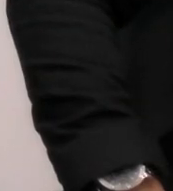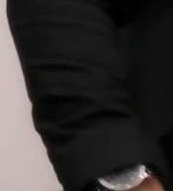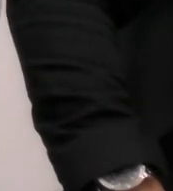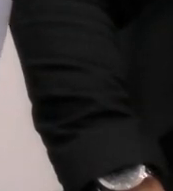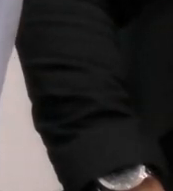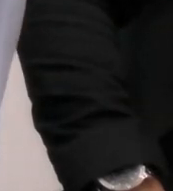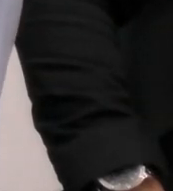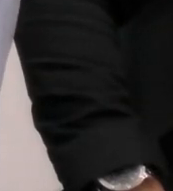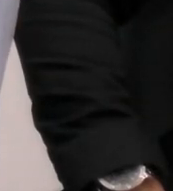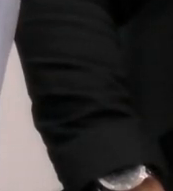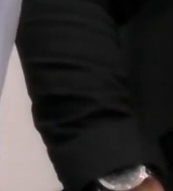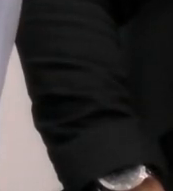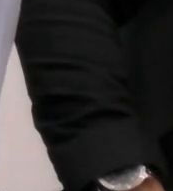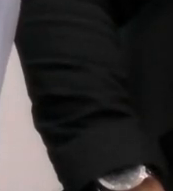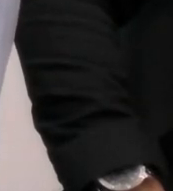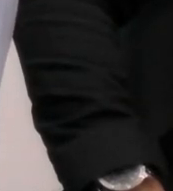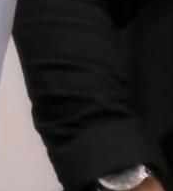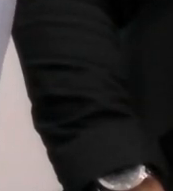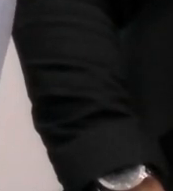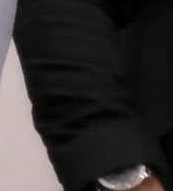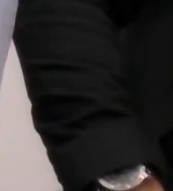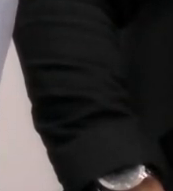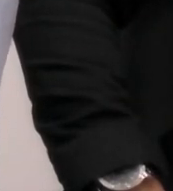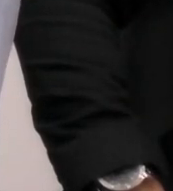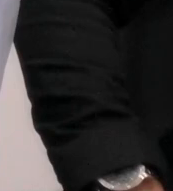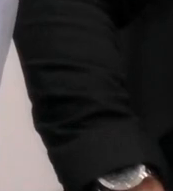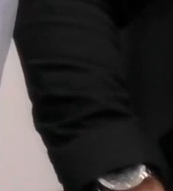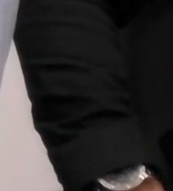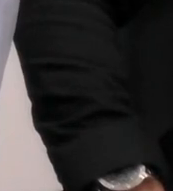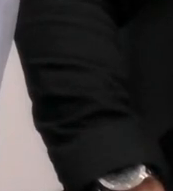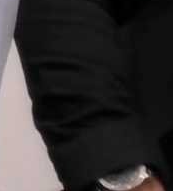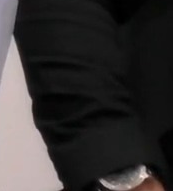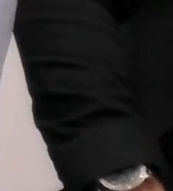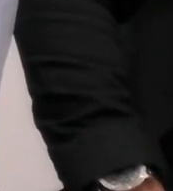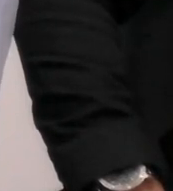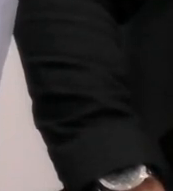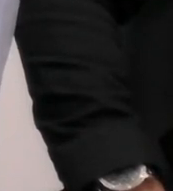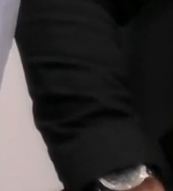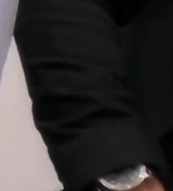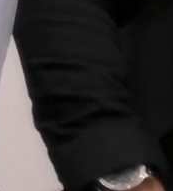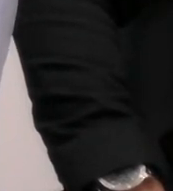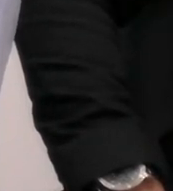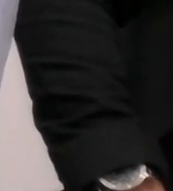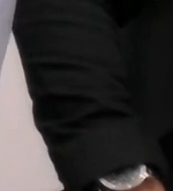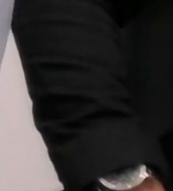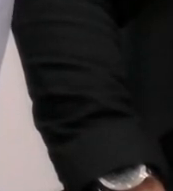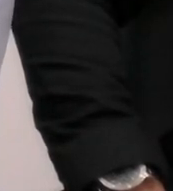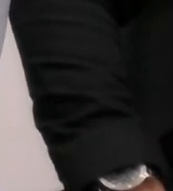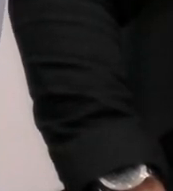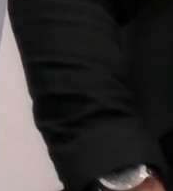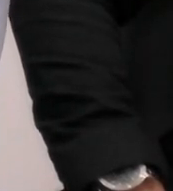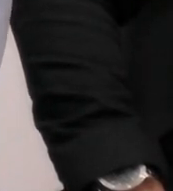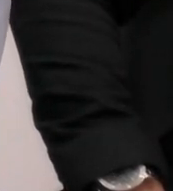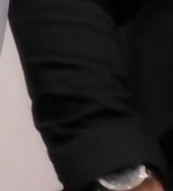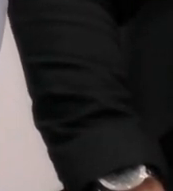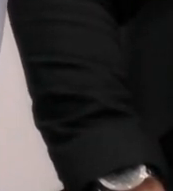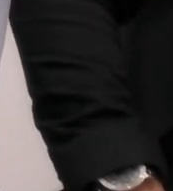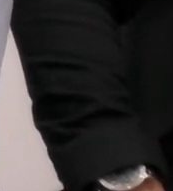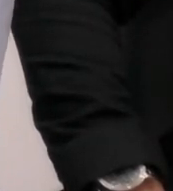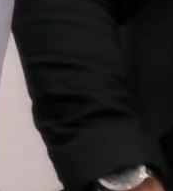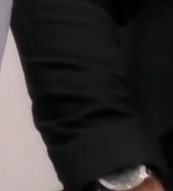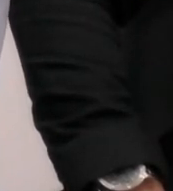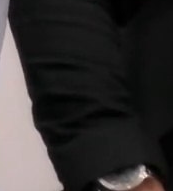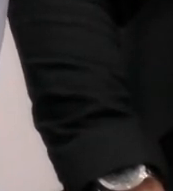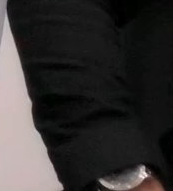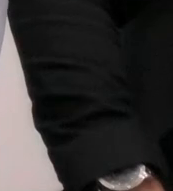gostaríamos também de saber se o BEP já cumpriu ou tem um prazo para cumprir a lei das câmeras nos uniformes. Esse não é o ponto central,